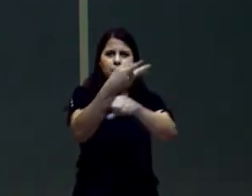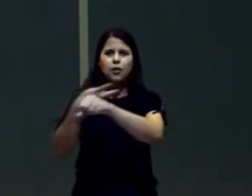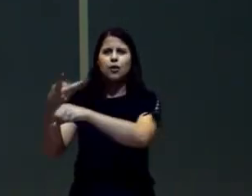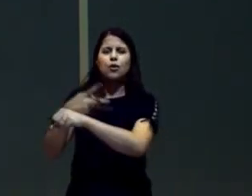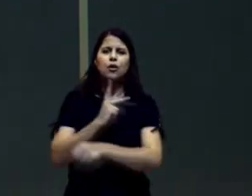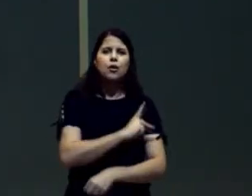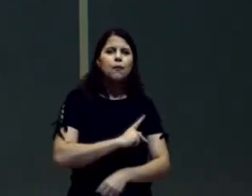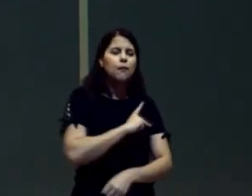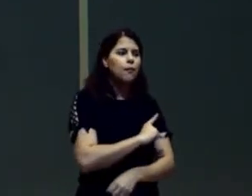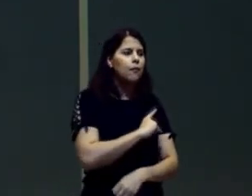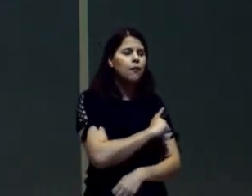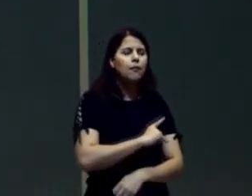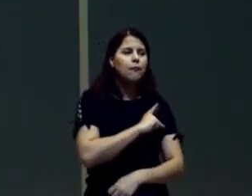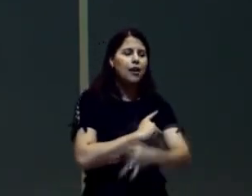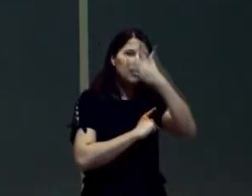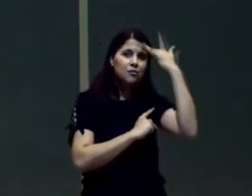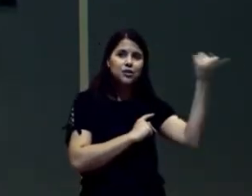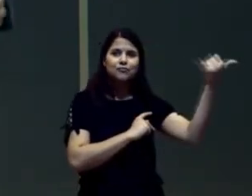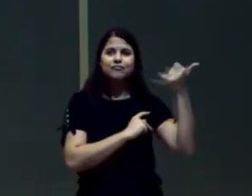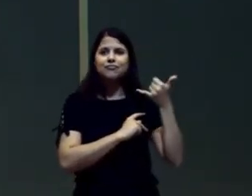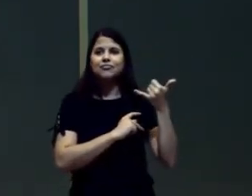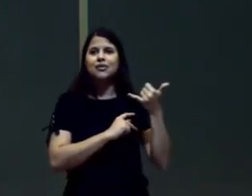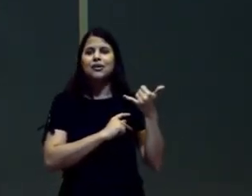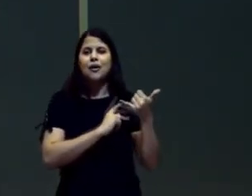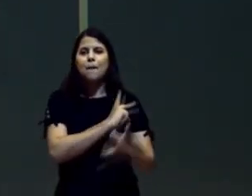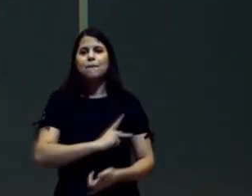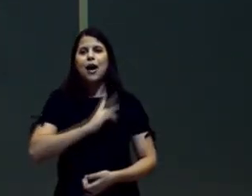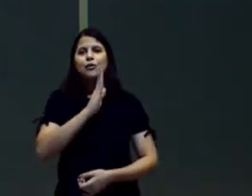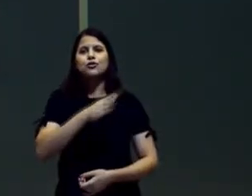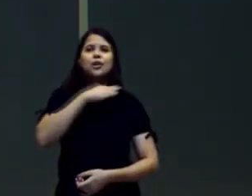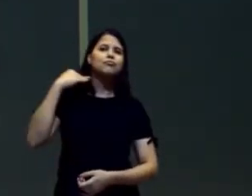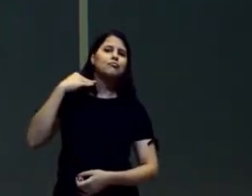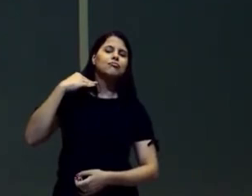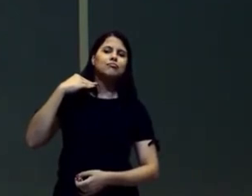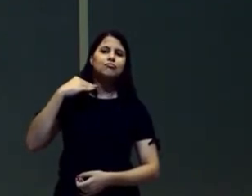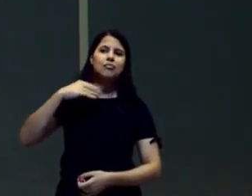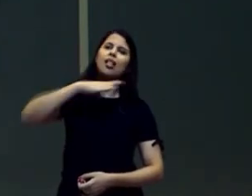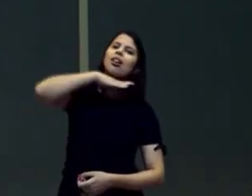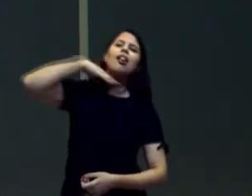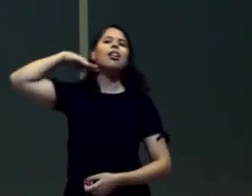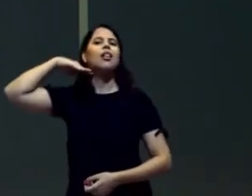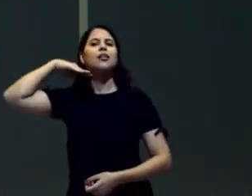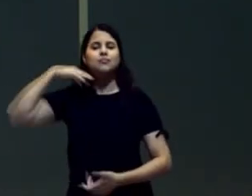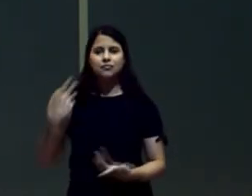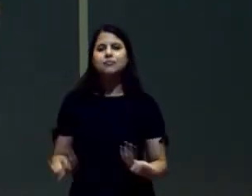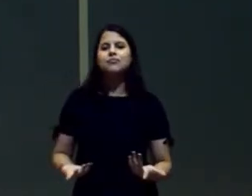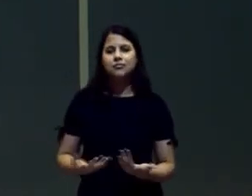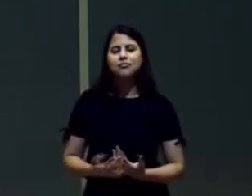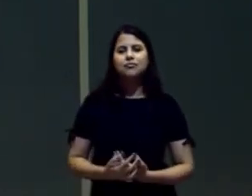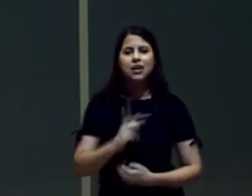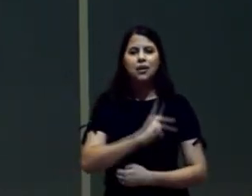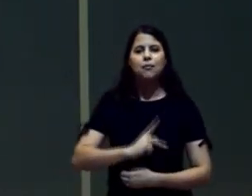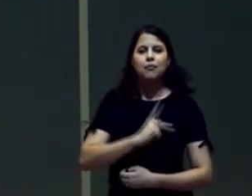e é confrontado com a notícia de que Paulo havia sido executado alguns dias ou algumas semanas antes da sua chegada